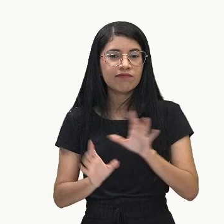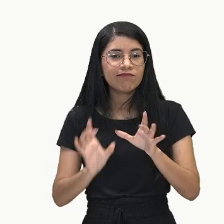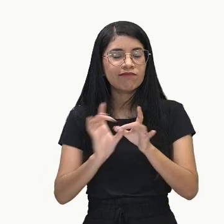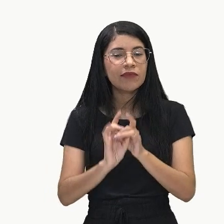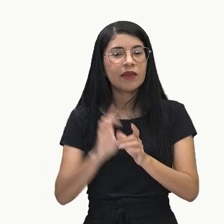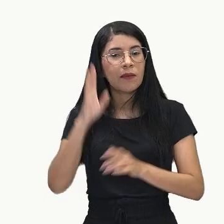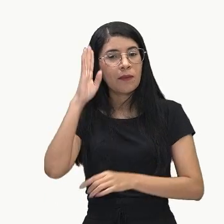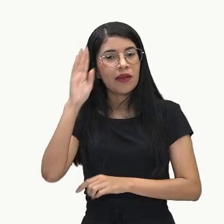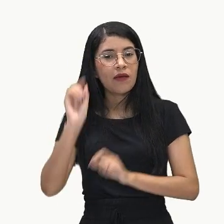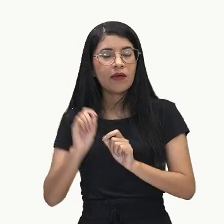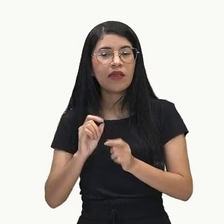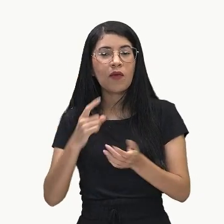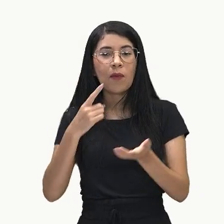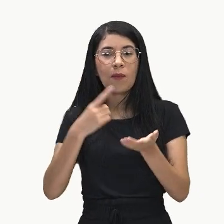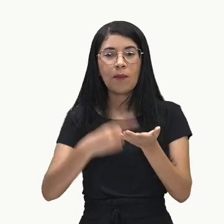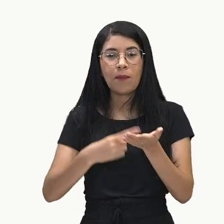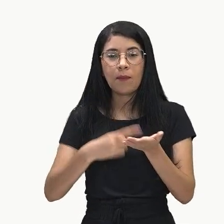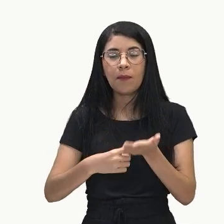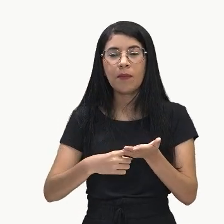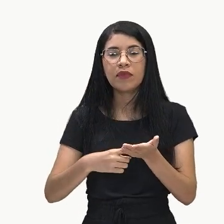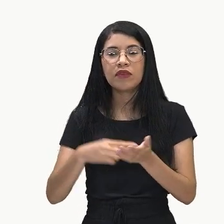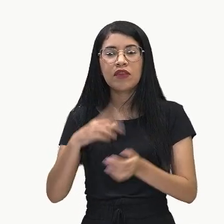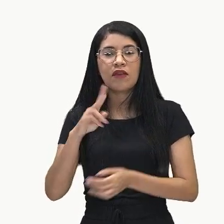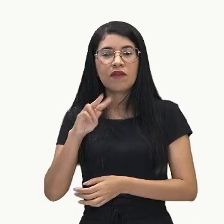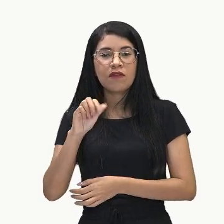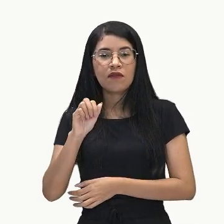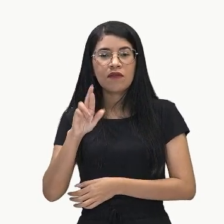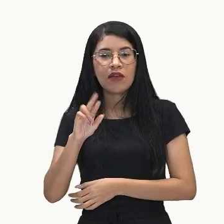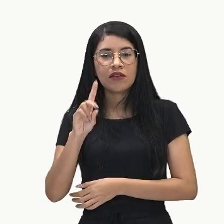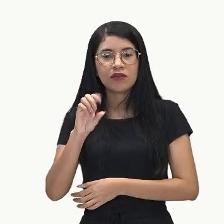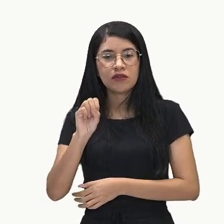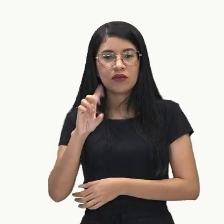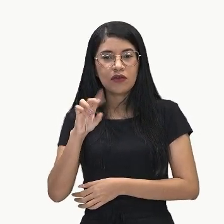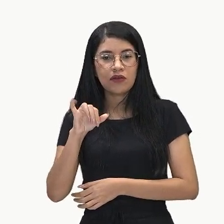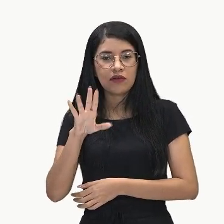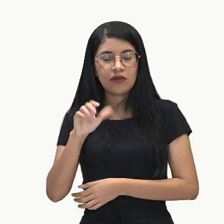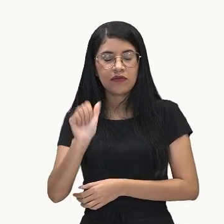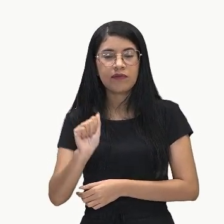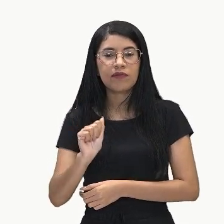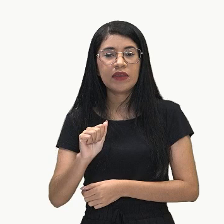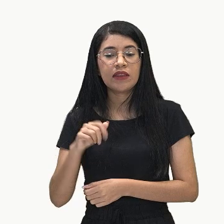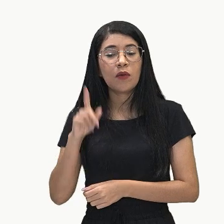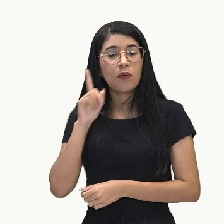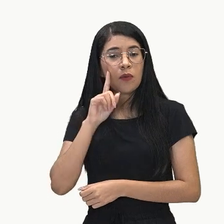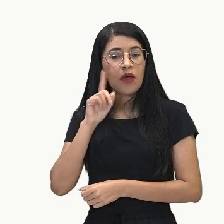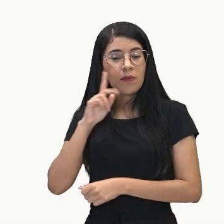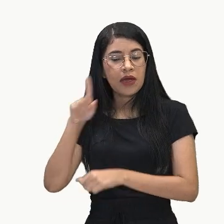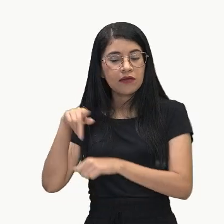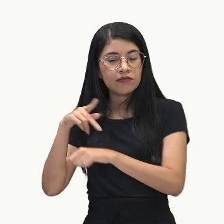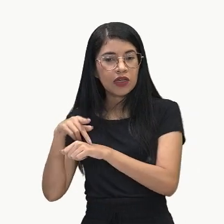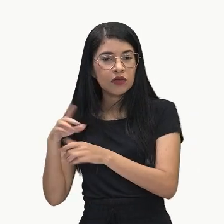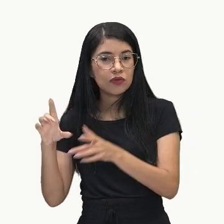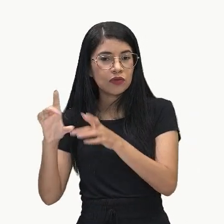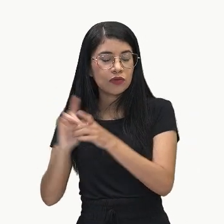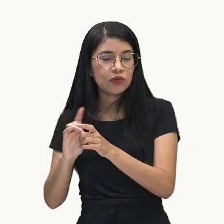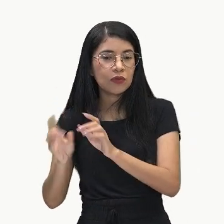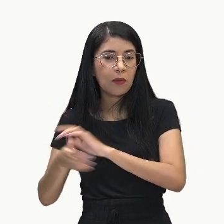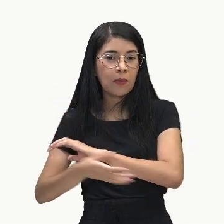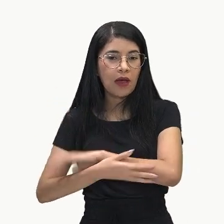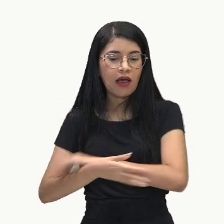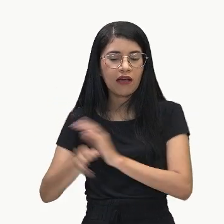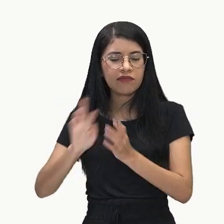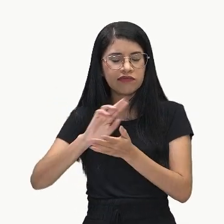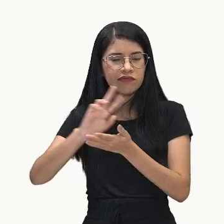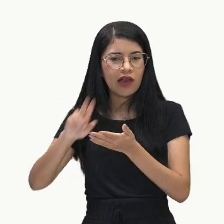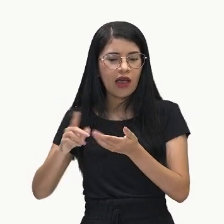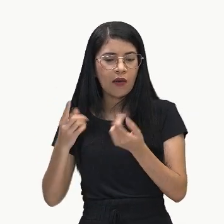de Pacto de Varsóvia. Galera, como os americanos e seus parceiros criaram a OTAN com o objetivo